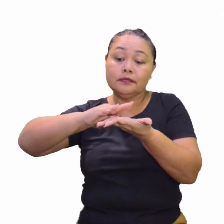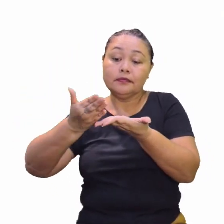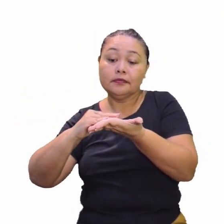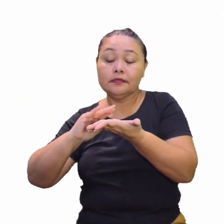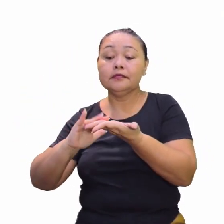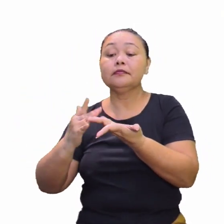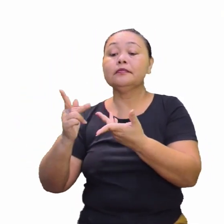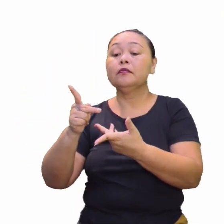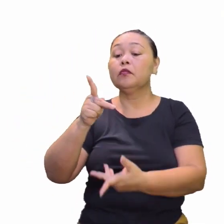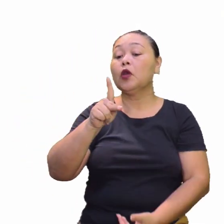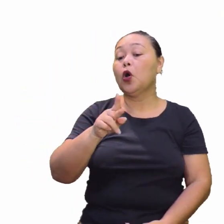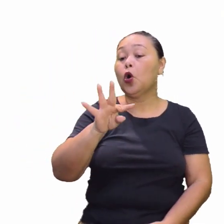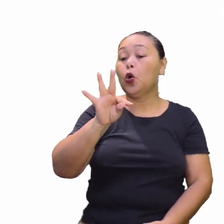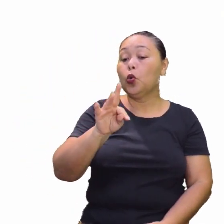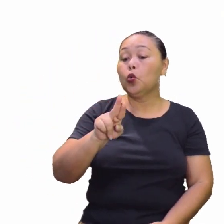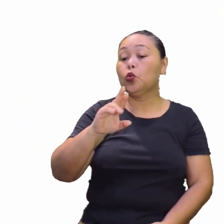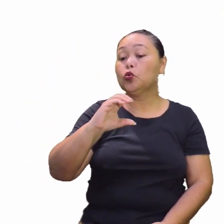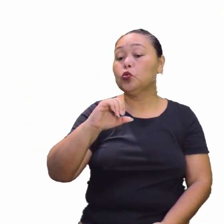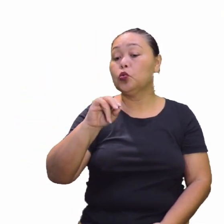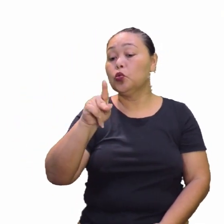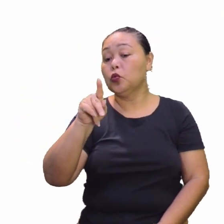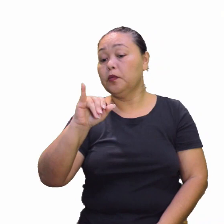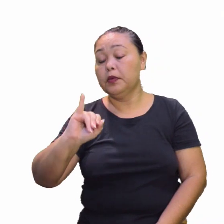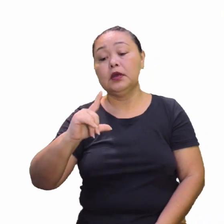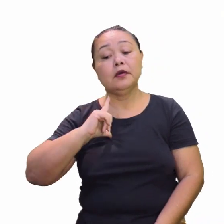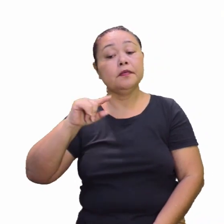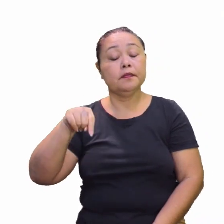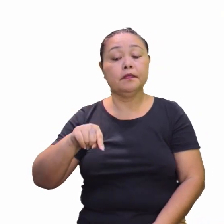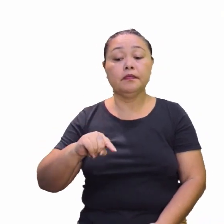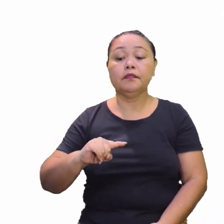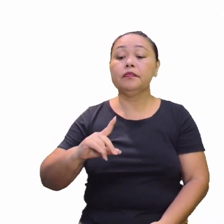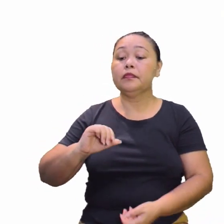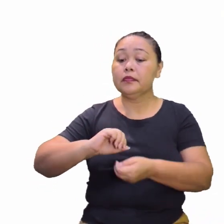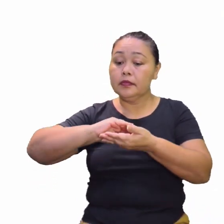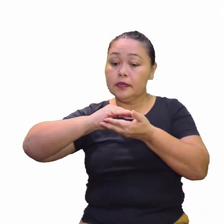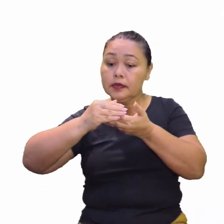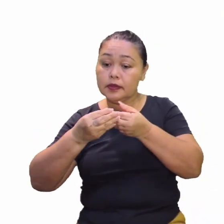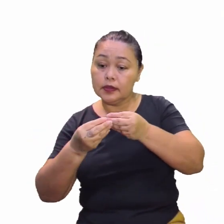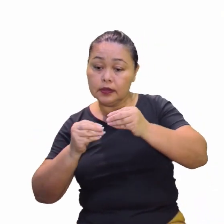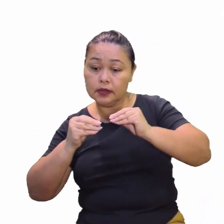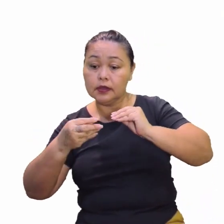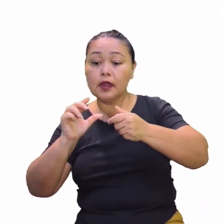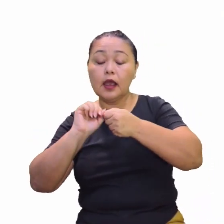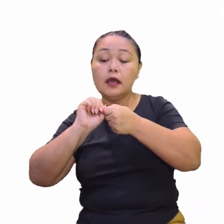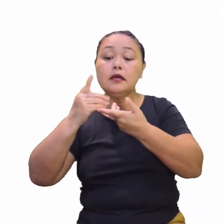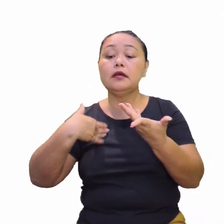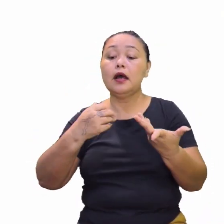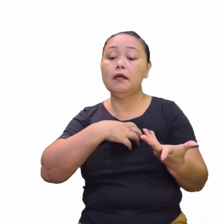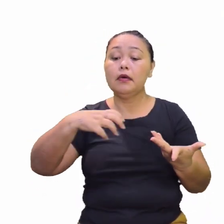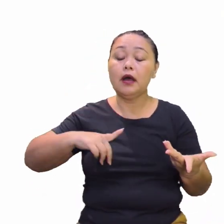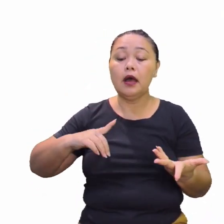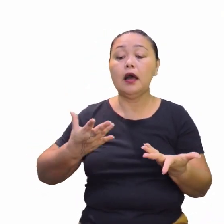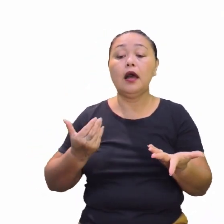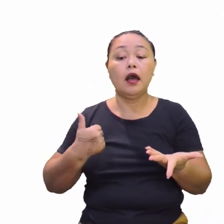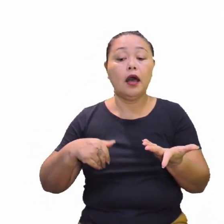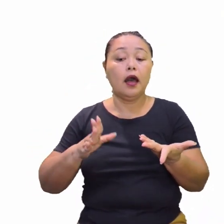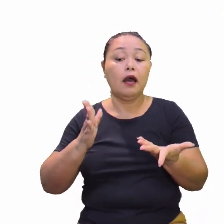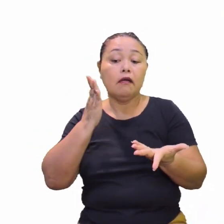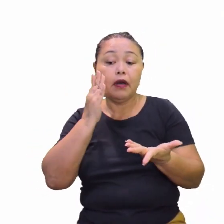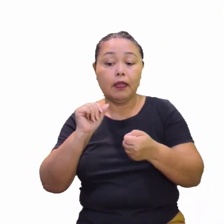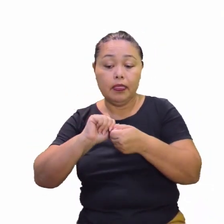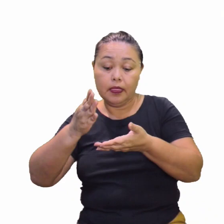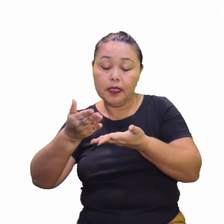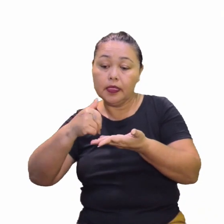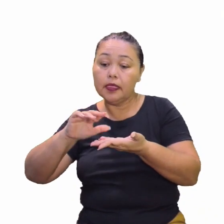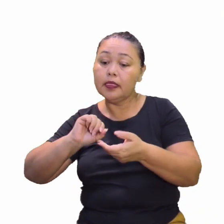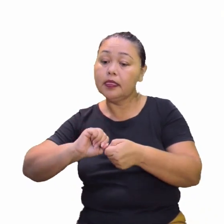tapioca, o tucupi. É isso? Isso mesmo. A acarajé lá na Bahia. Acarajé, então